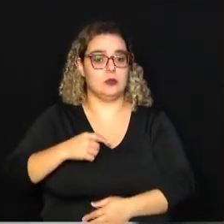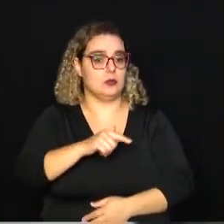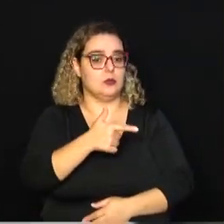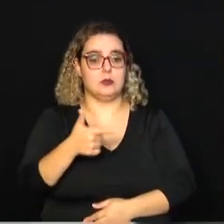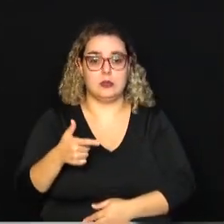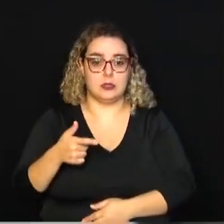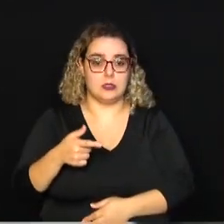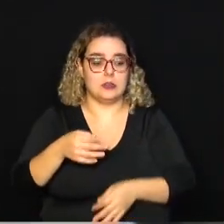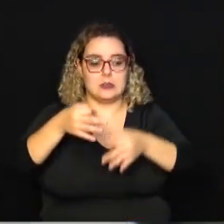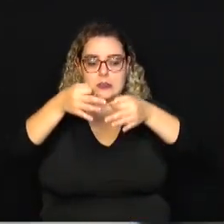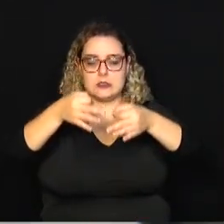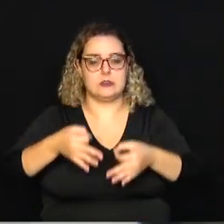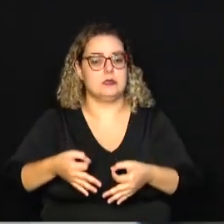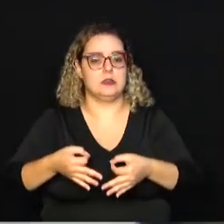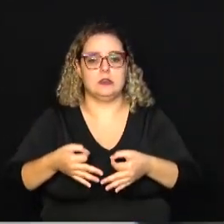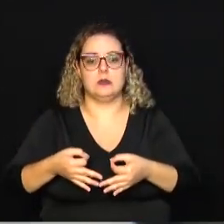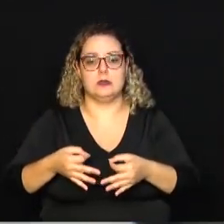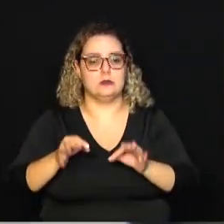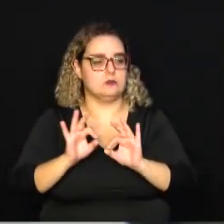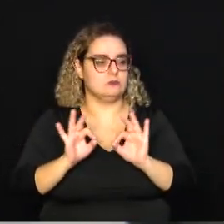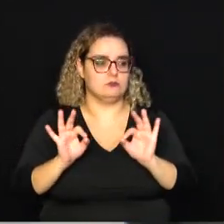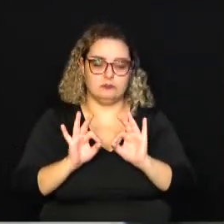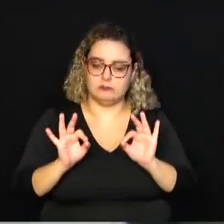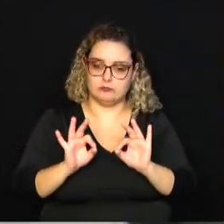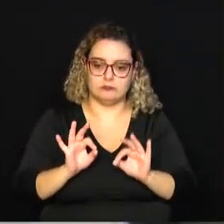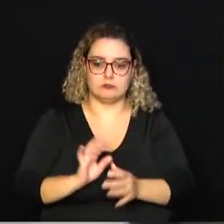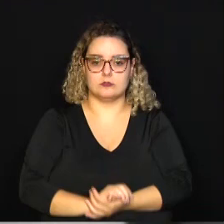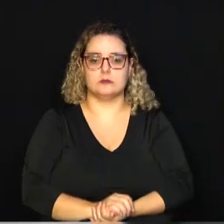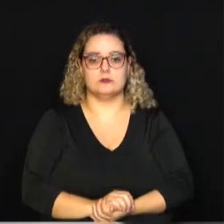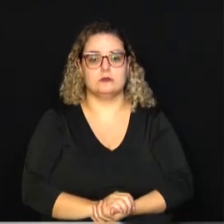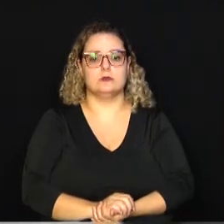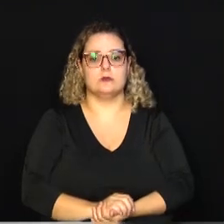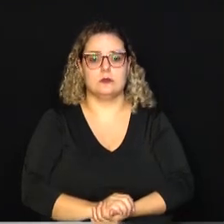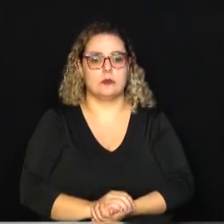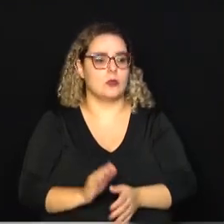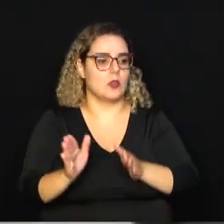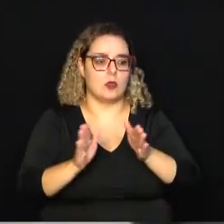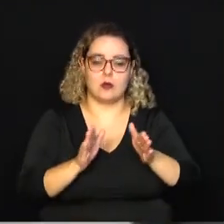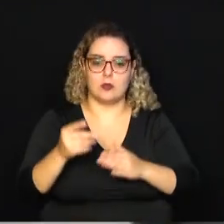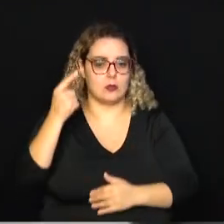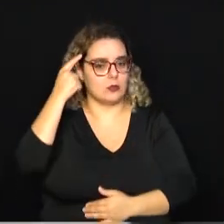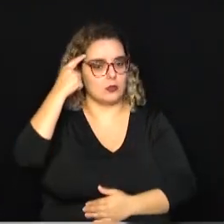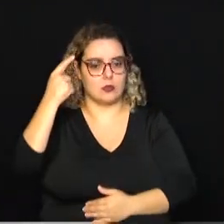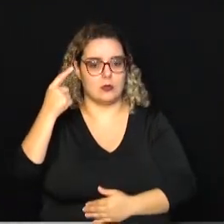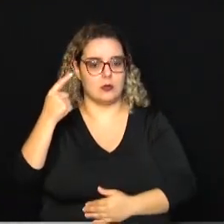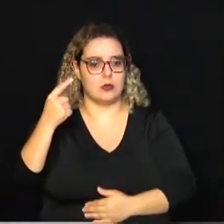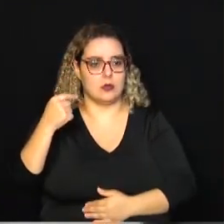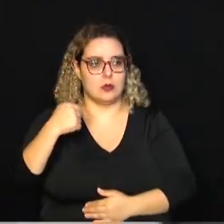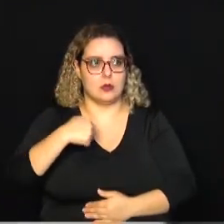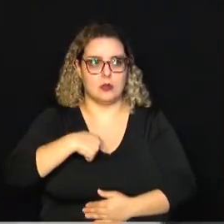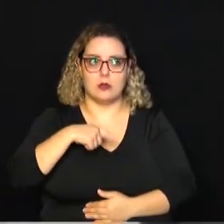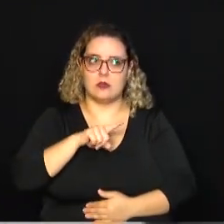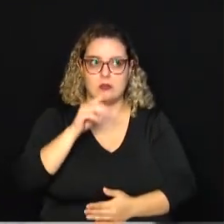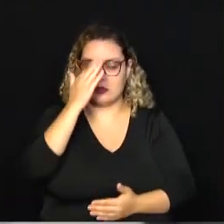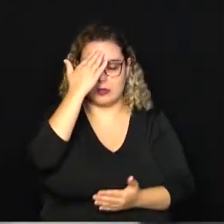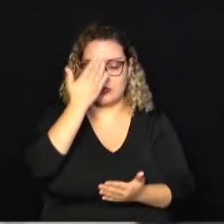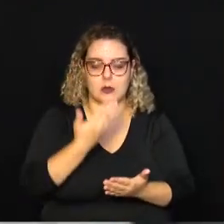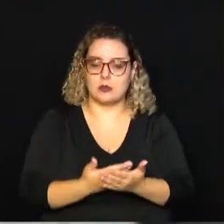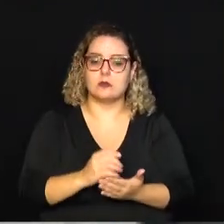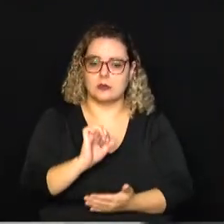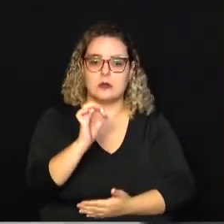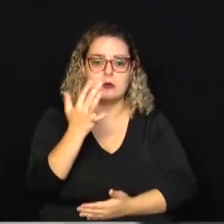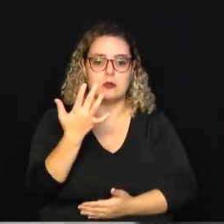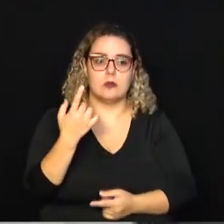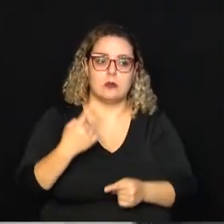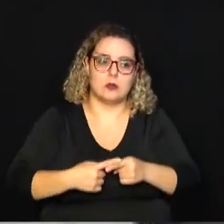sobre isso, tá? Não tem nada concreto sobre isso, não é o que está em vigência nesse momento, e eu não acredito que isso vá acontecer, porque já está mais do que claro que não